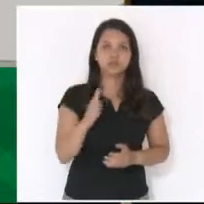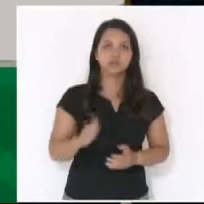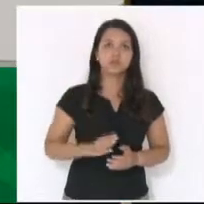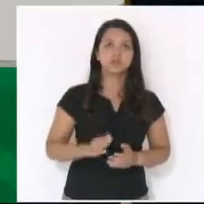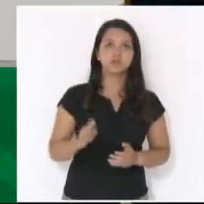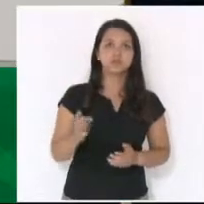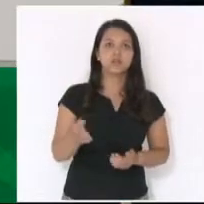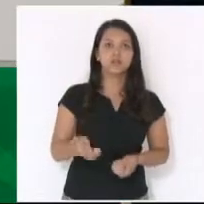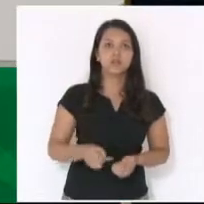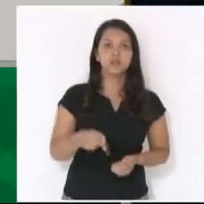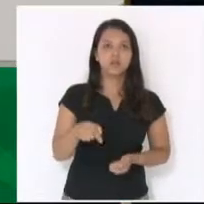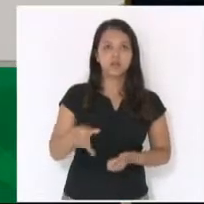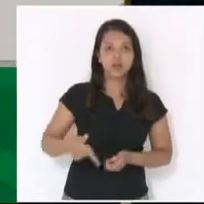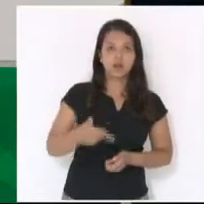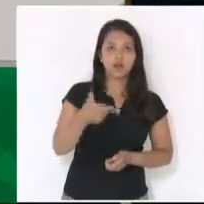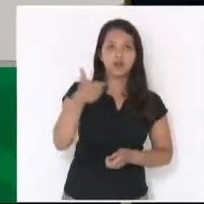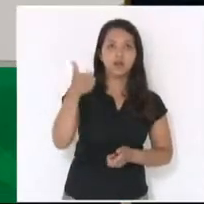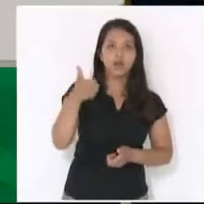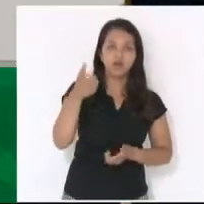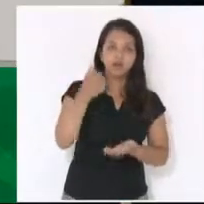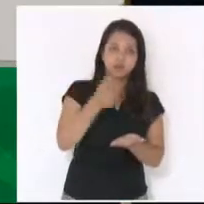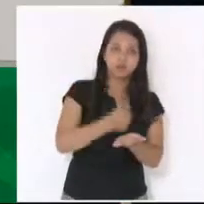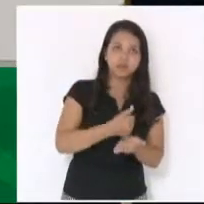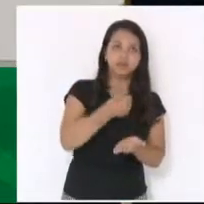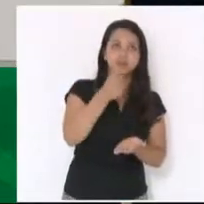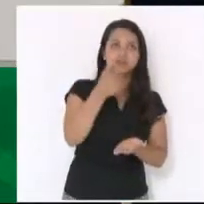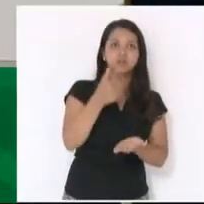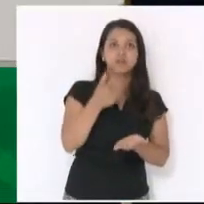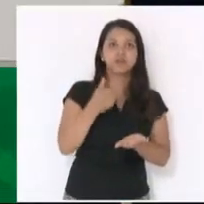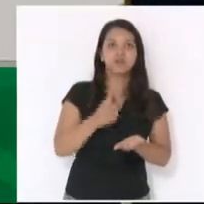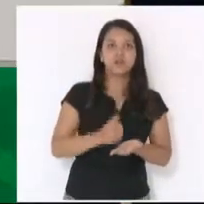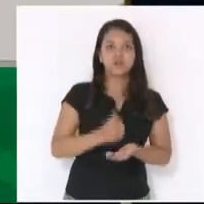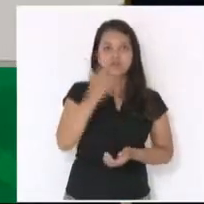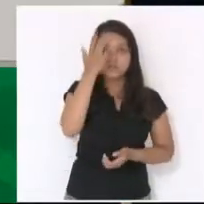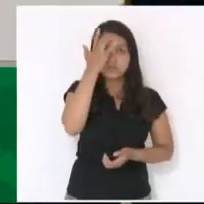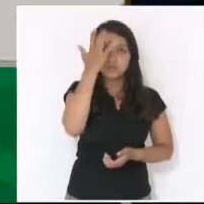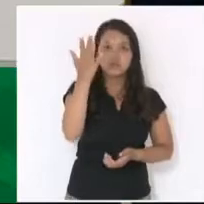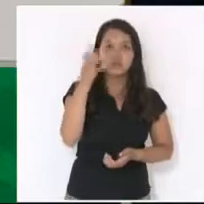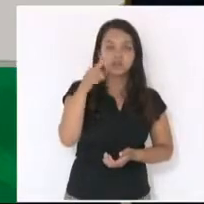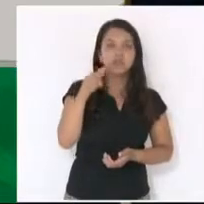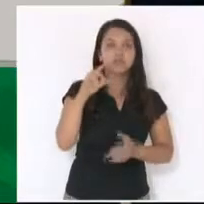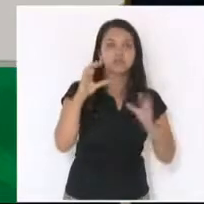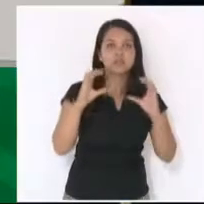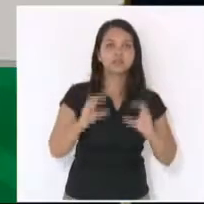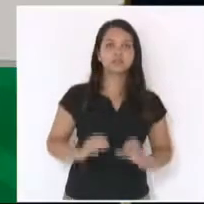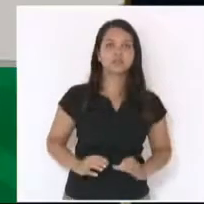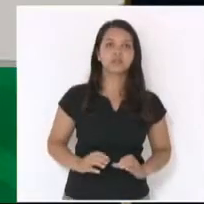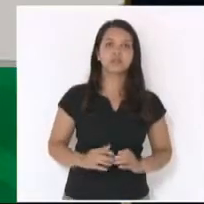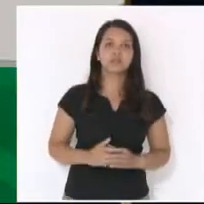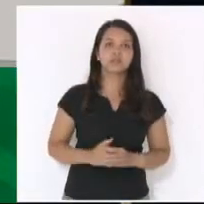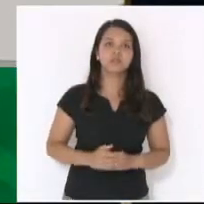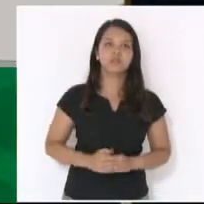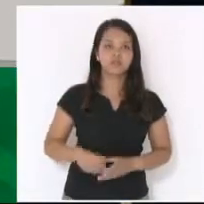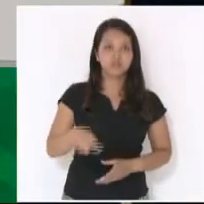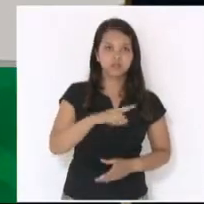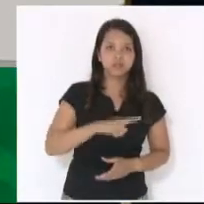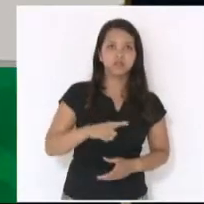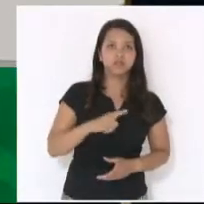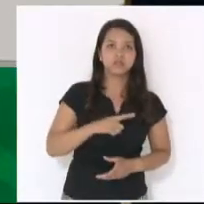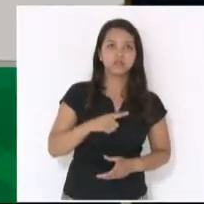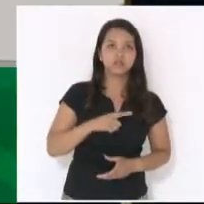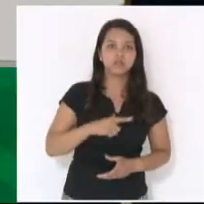não a funciona mas com maior facilidade para o cidadão nós tivemos ou